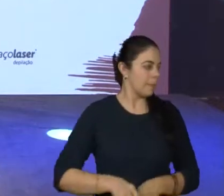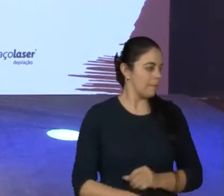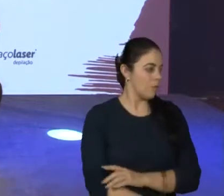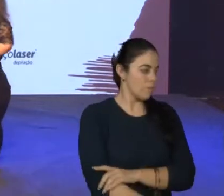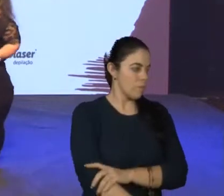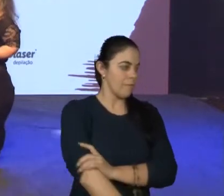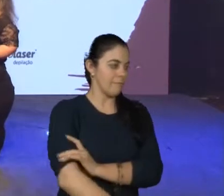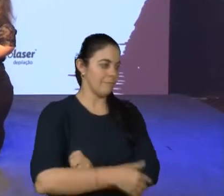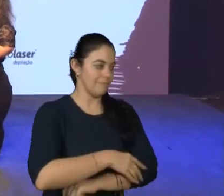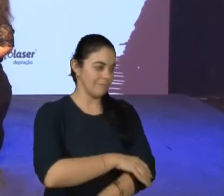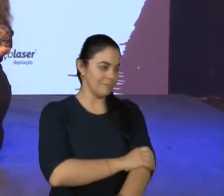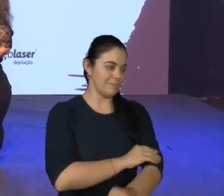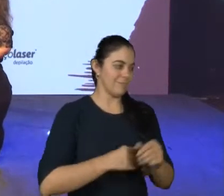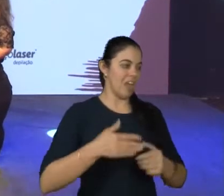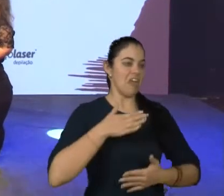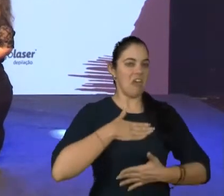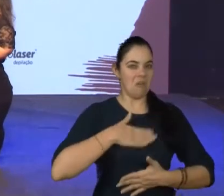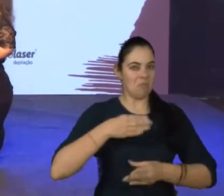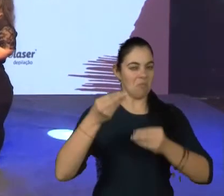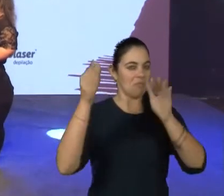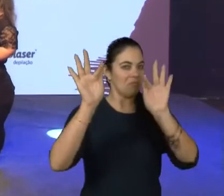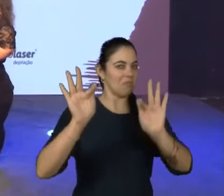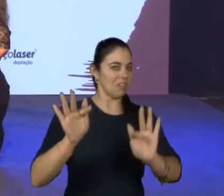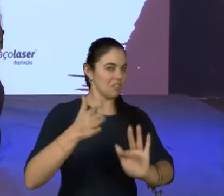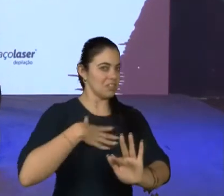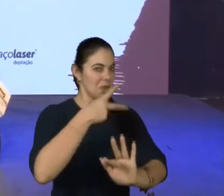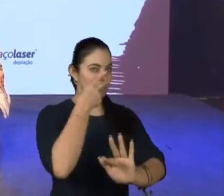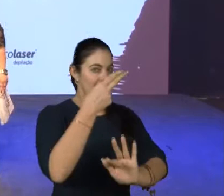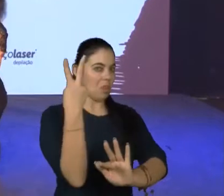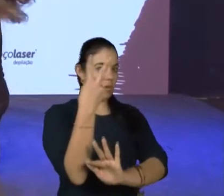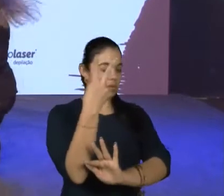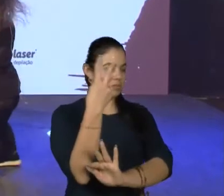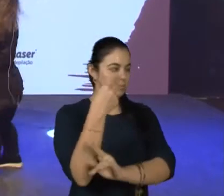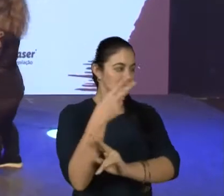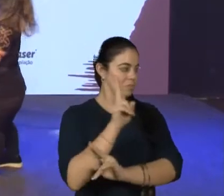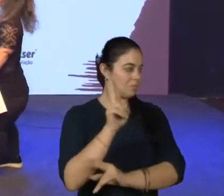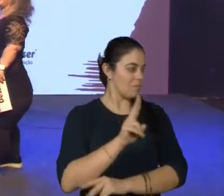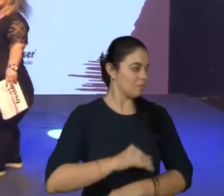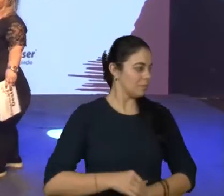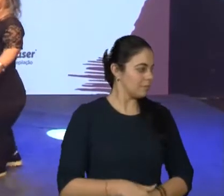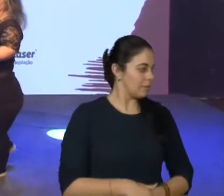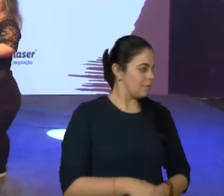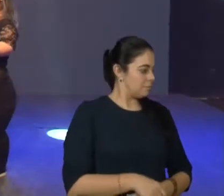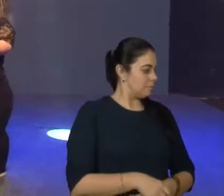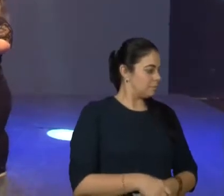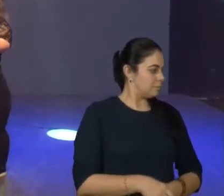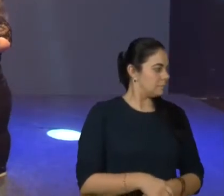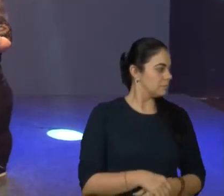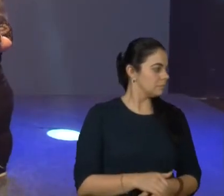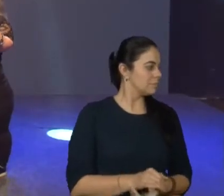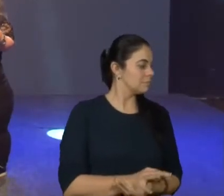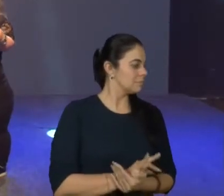E olha, eu digo mesmo, hein, que eu fiquei muito feliz de saber que ela ia participar. Dois grandes nomes. Nossa! Bom, já estamos com a